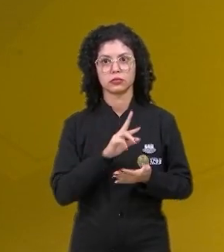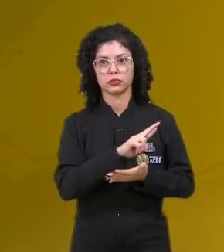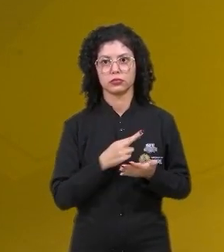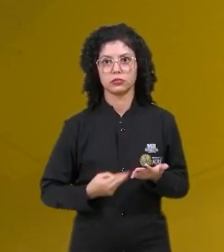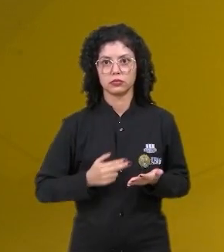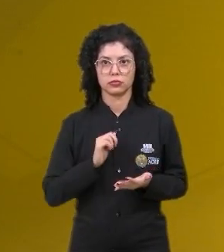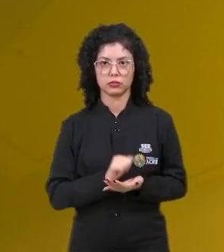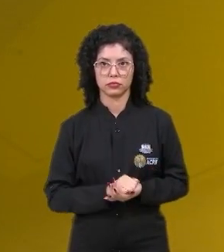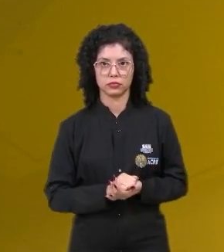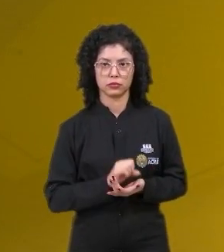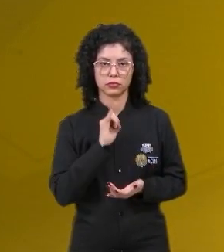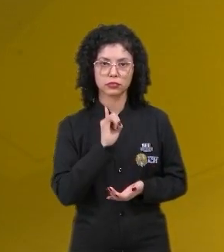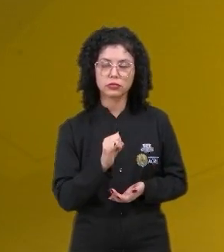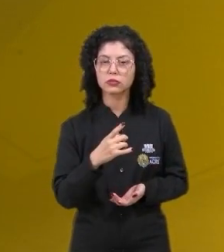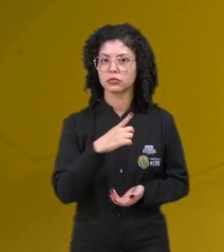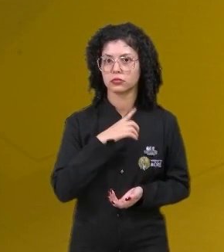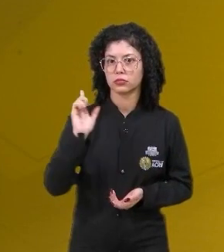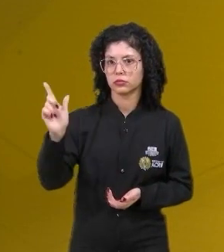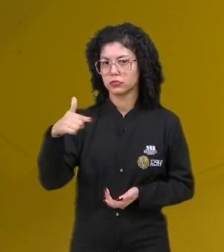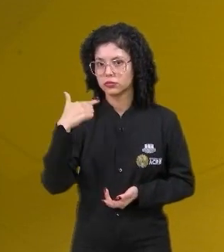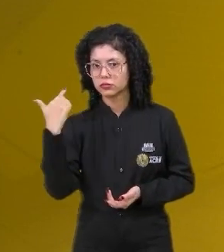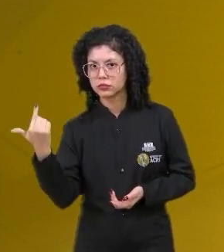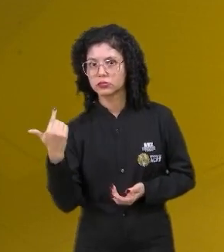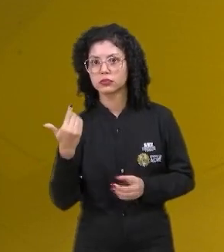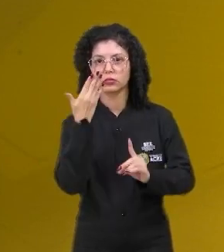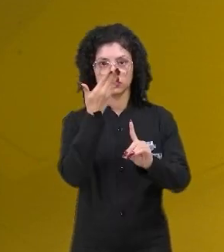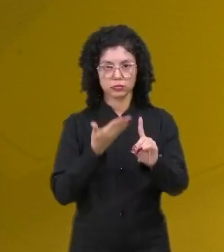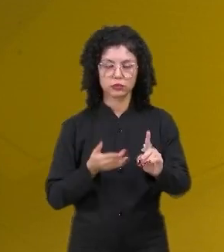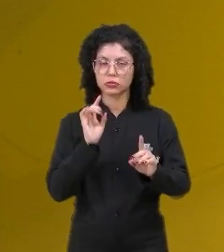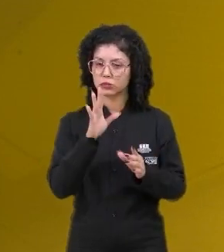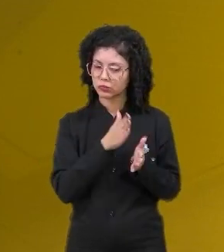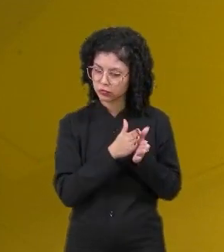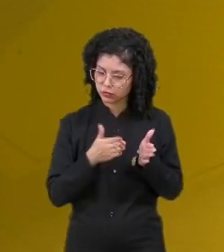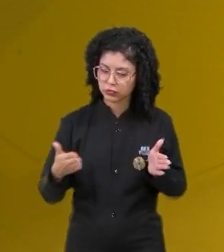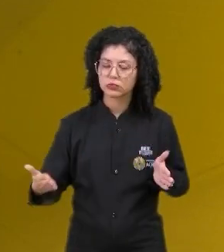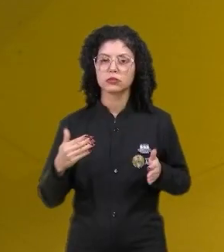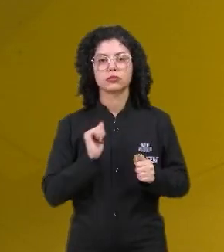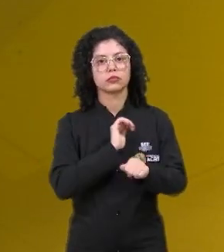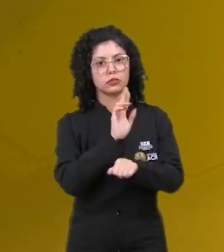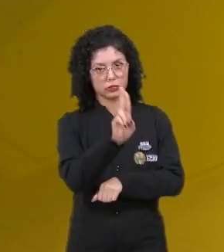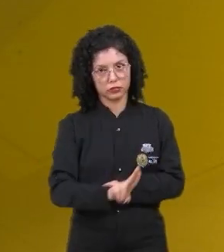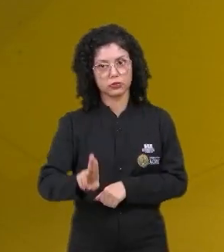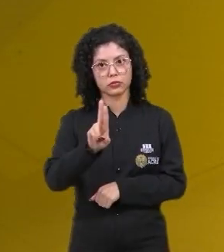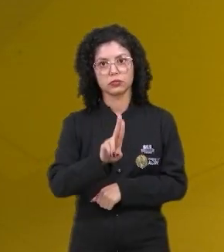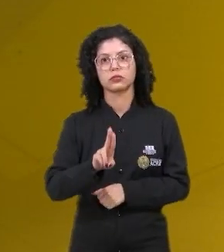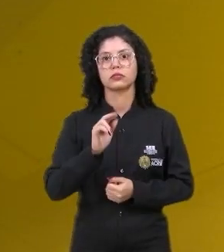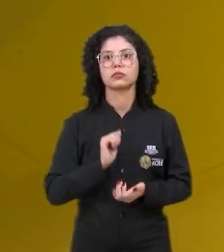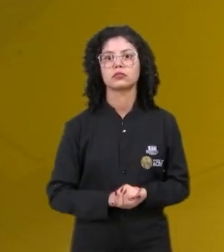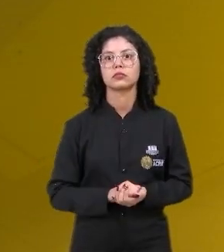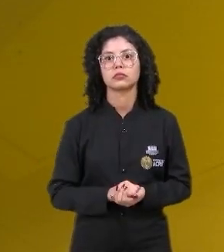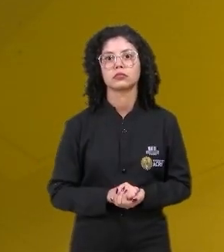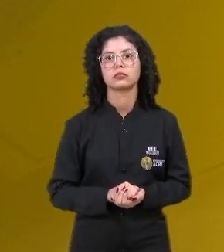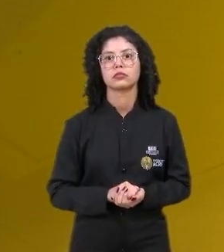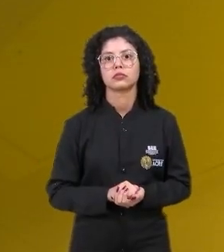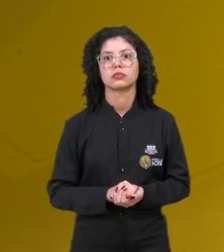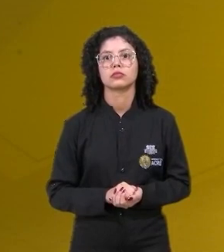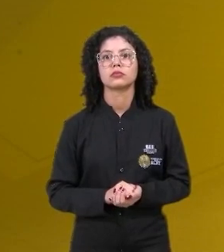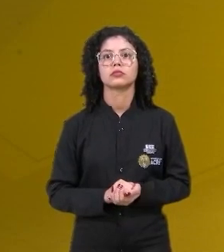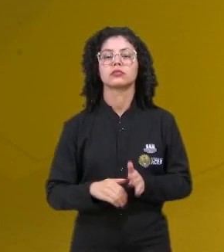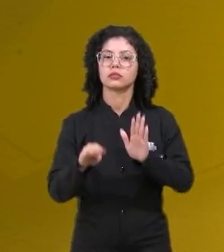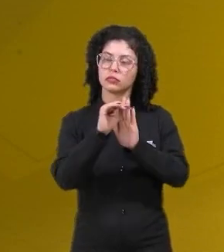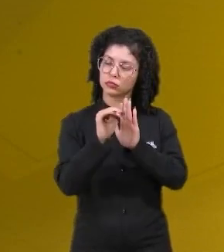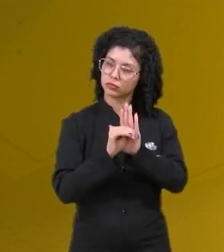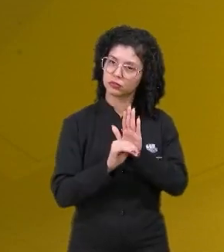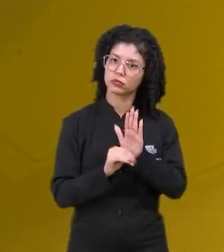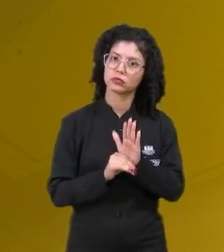Então, se você tem outros, esse aqui é um repertório, na verdade, que vai te você vai utilizar esses